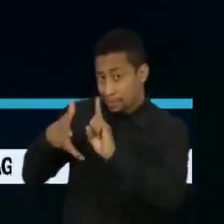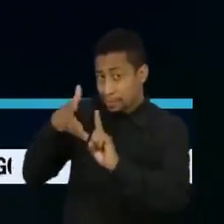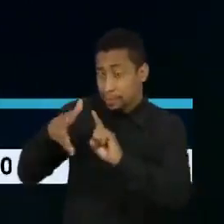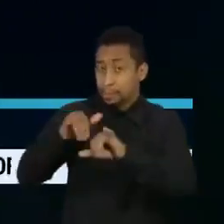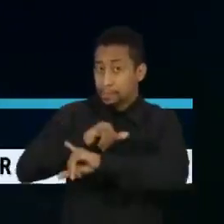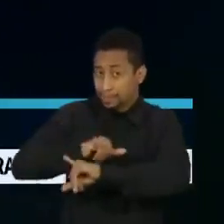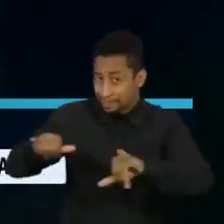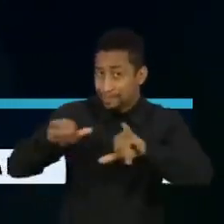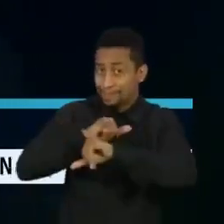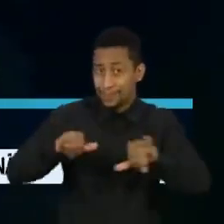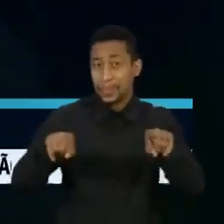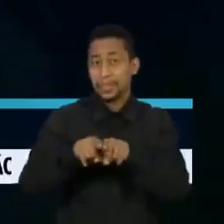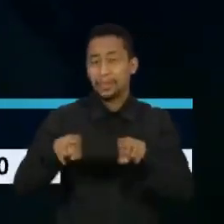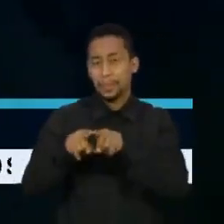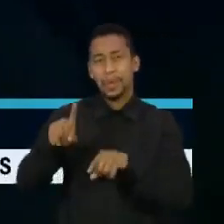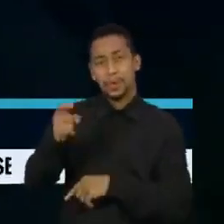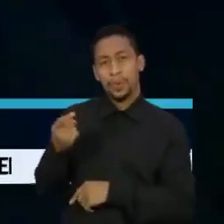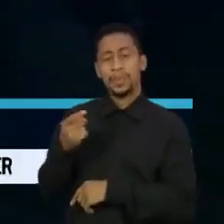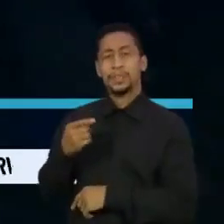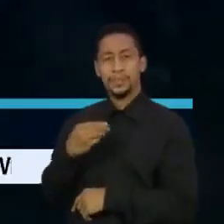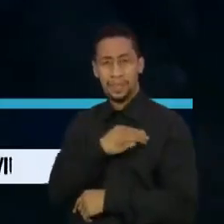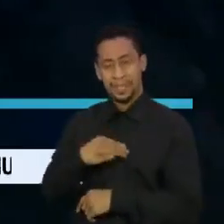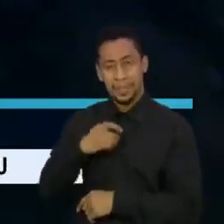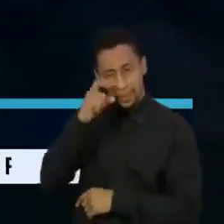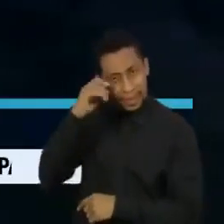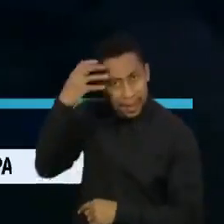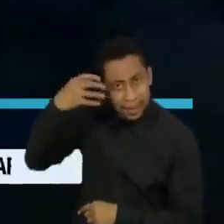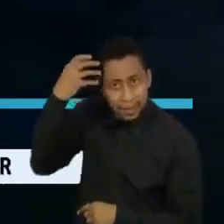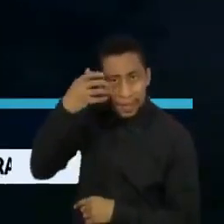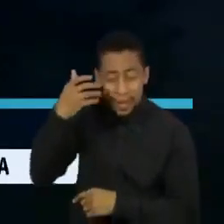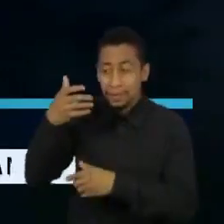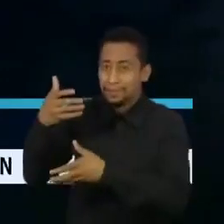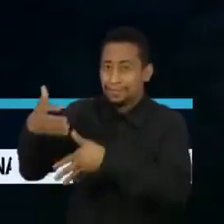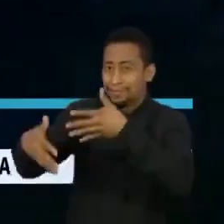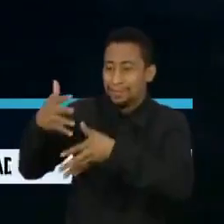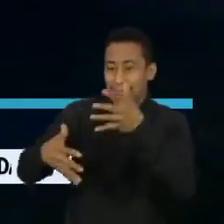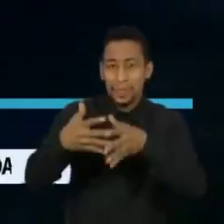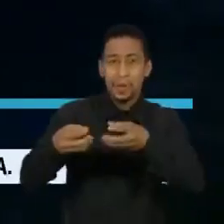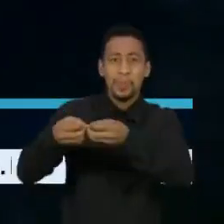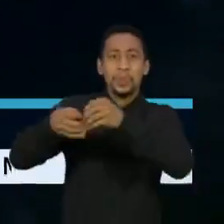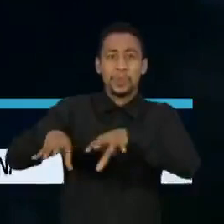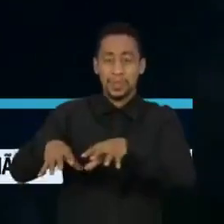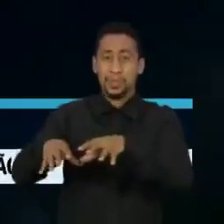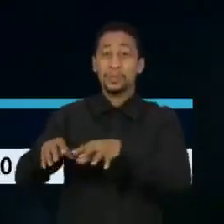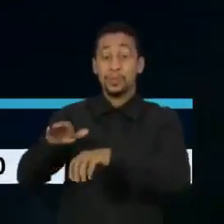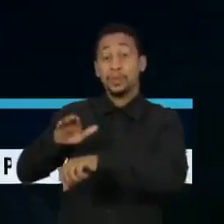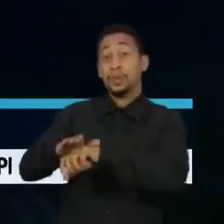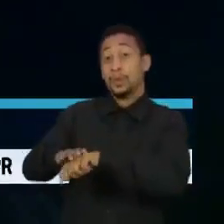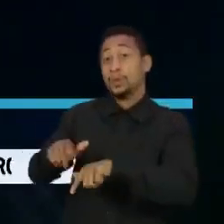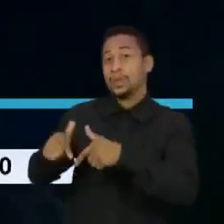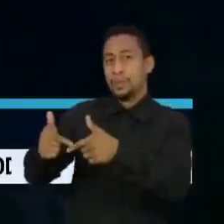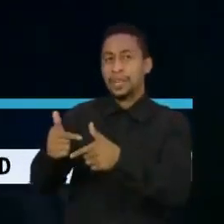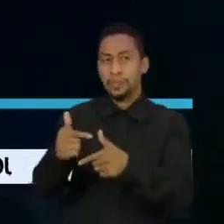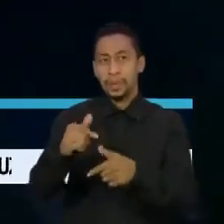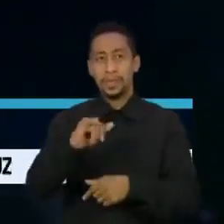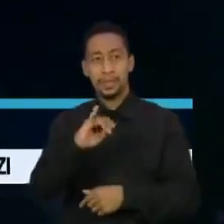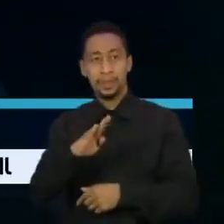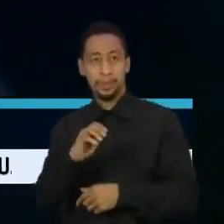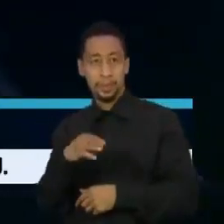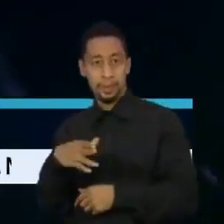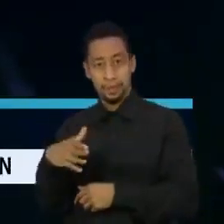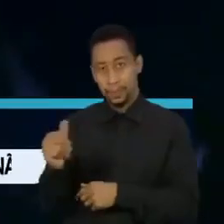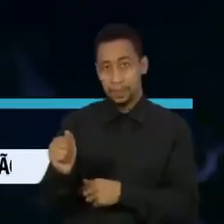ex-ministro do meio ambiente Ricardo Salles prejudicaram o trabalho do Ibama e incentivaram desmatamento ilegal na Floresta